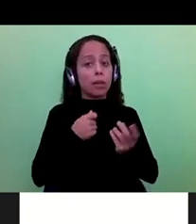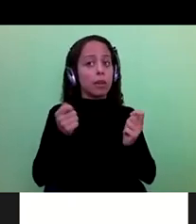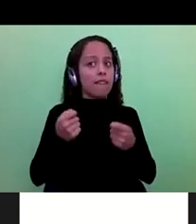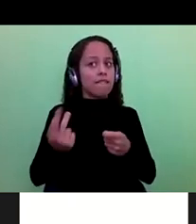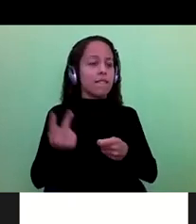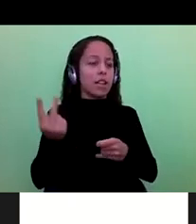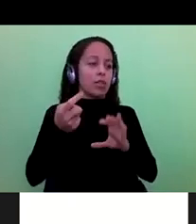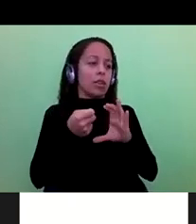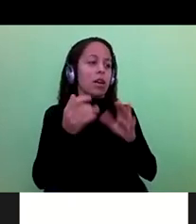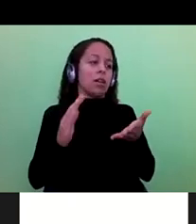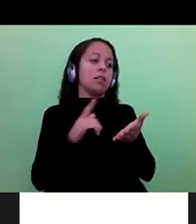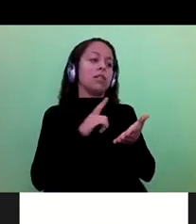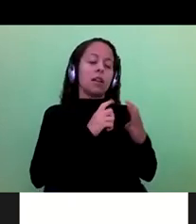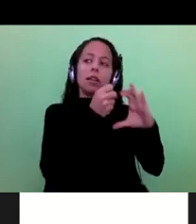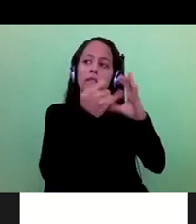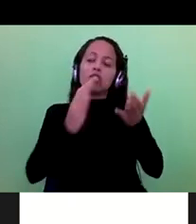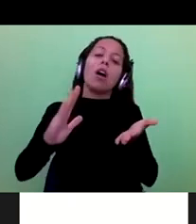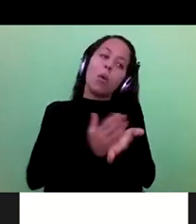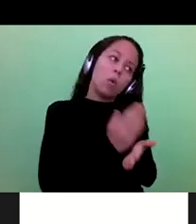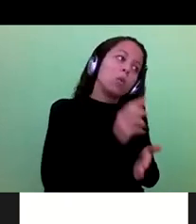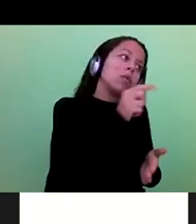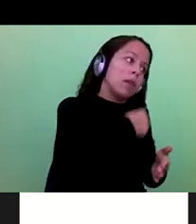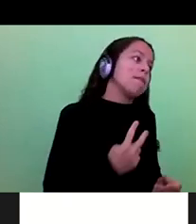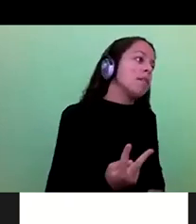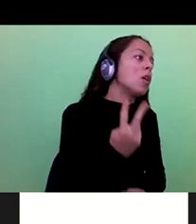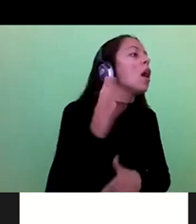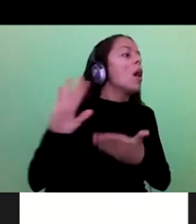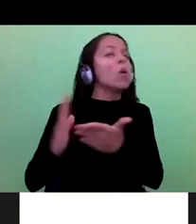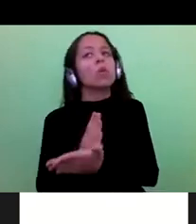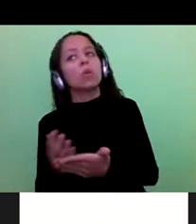do que outros. É pensar em que momentos eu vou